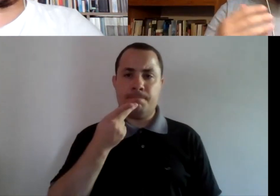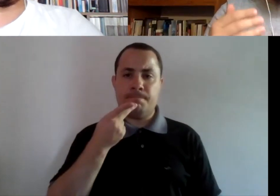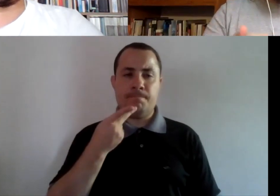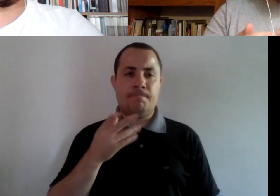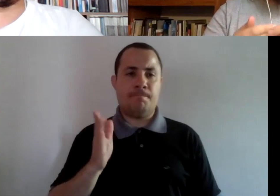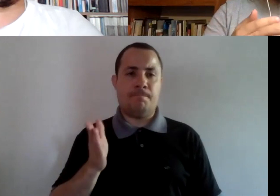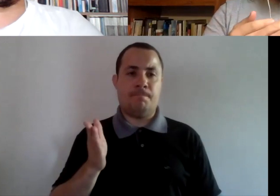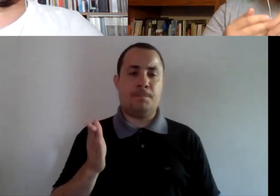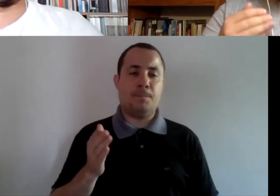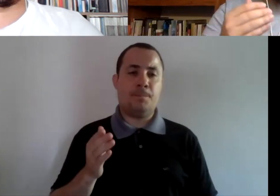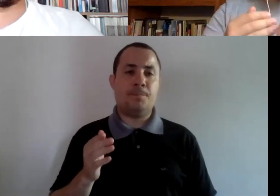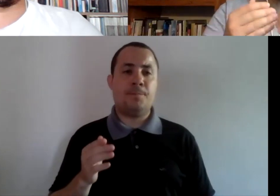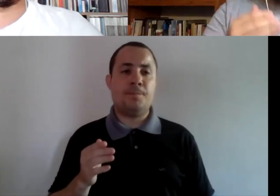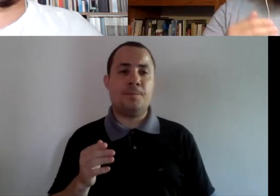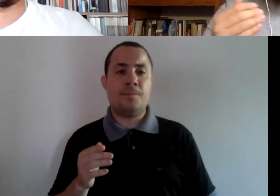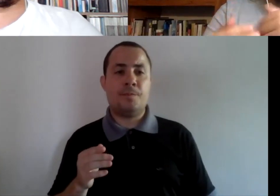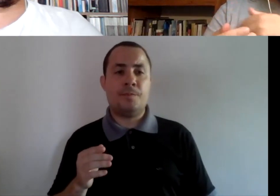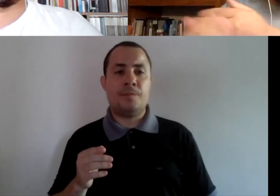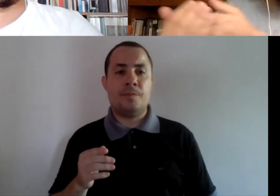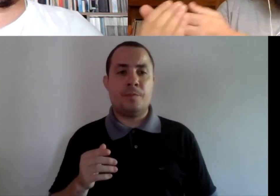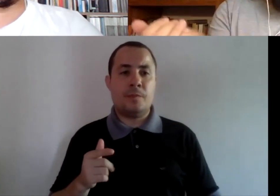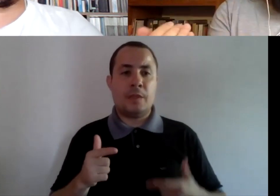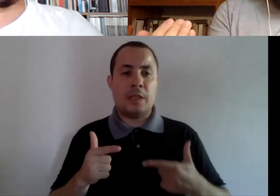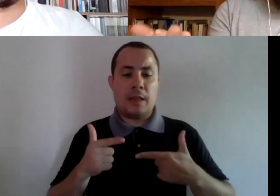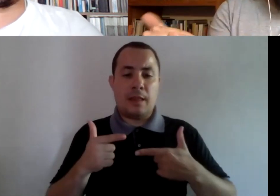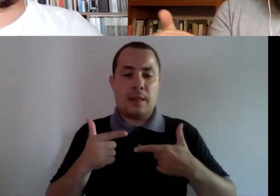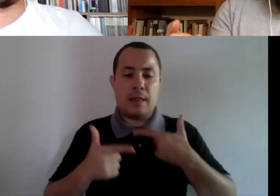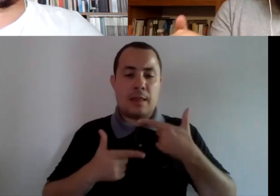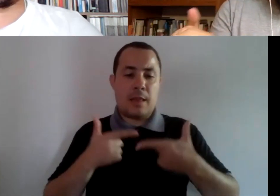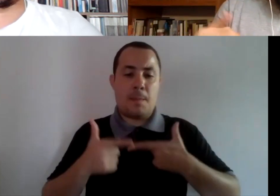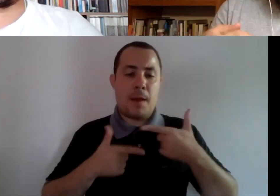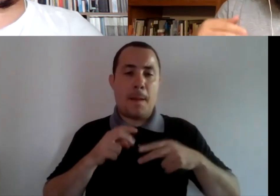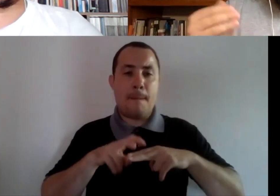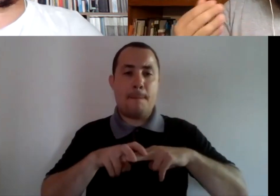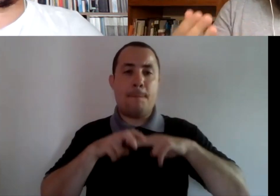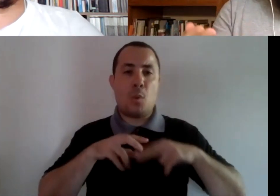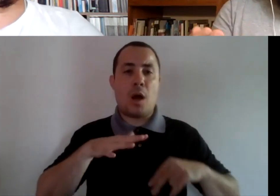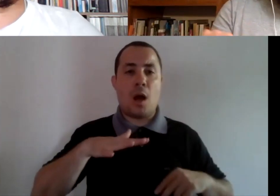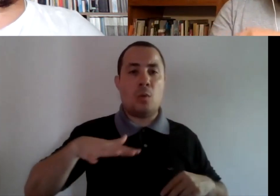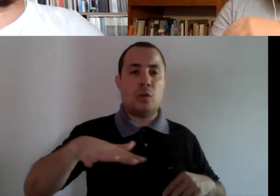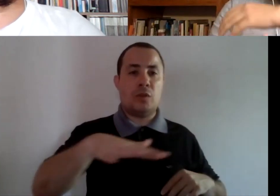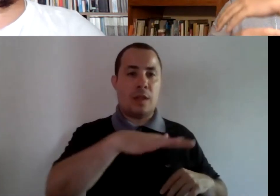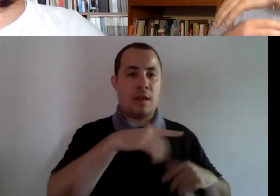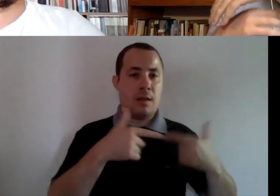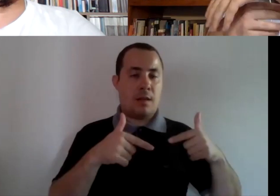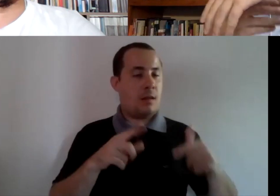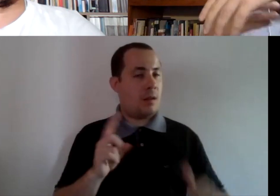é não trabalhar em função do mercado também, né? De buscar